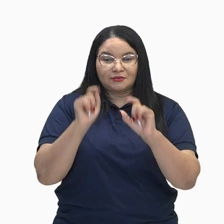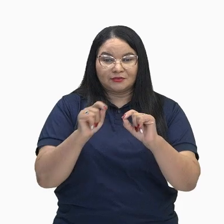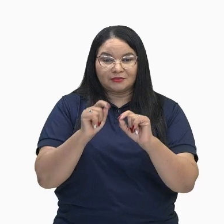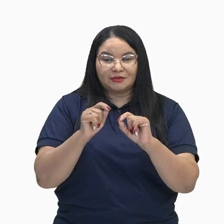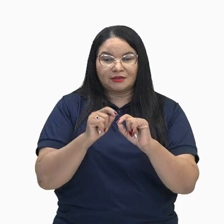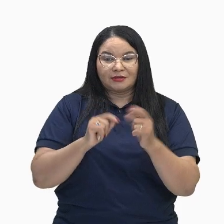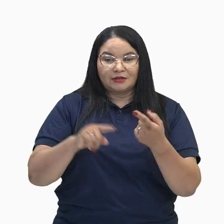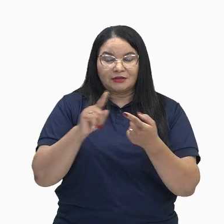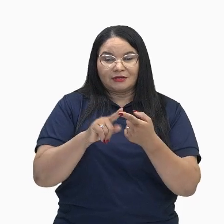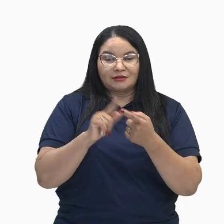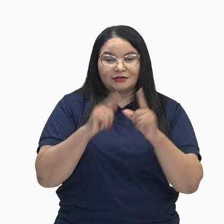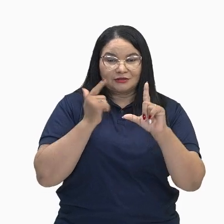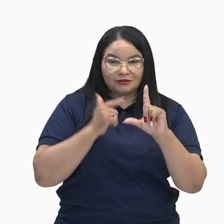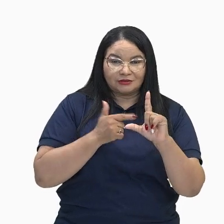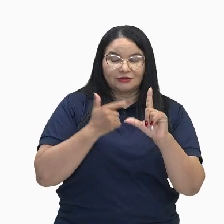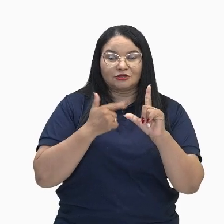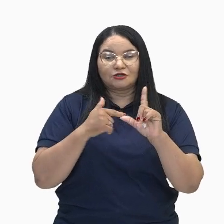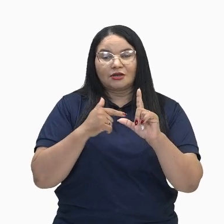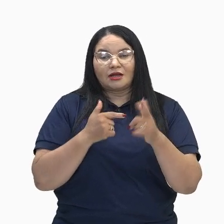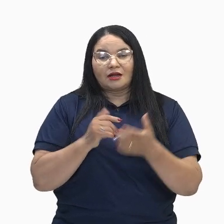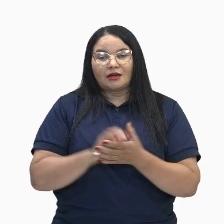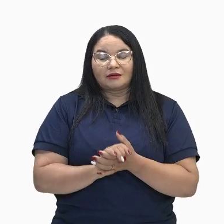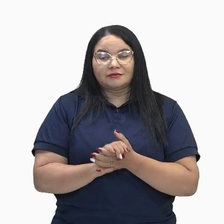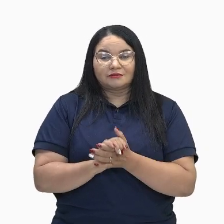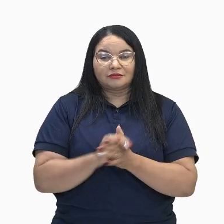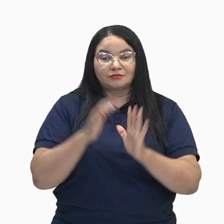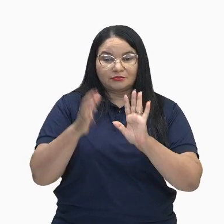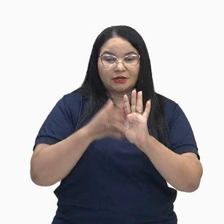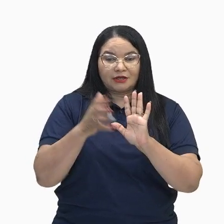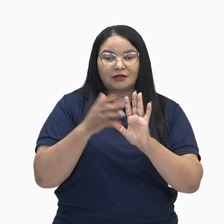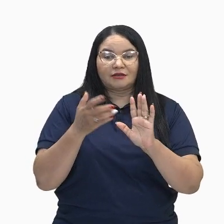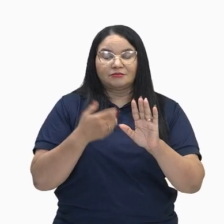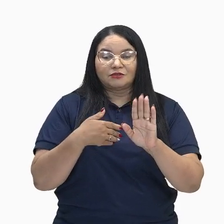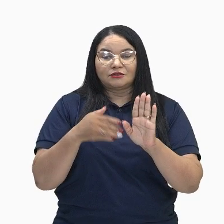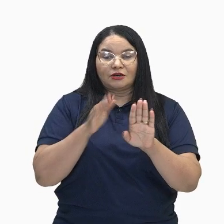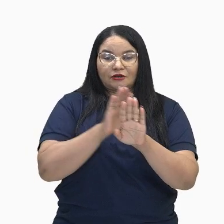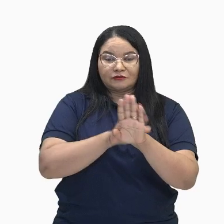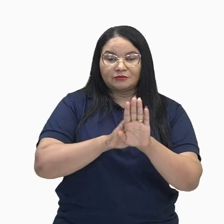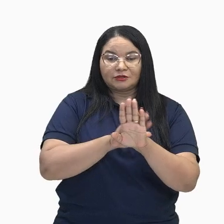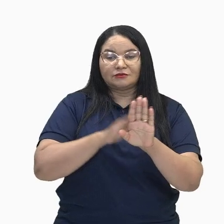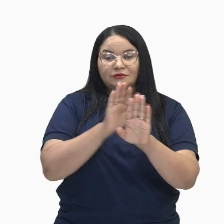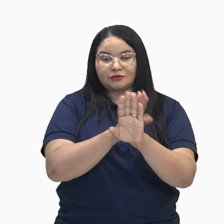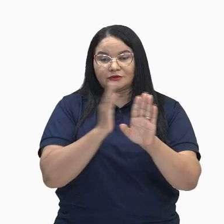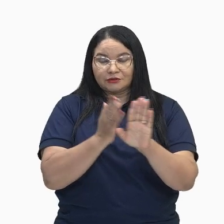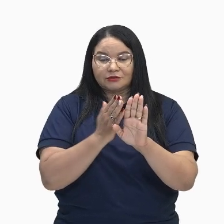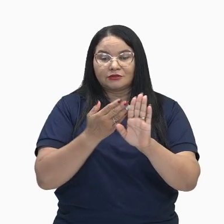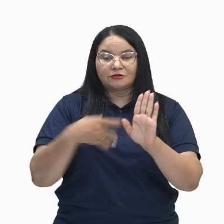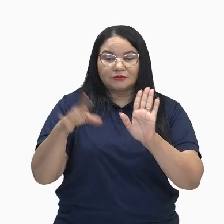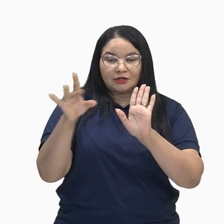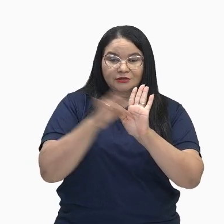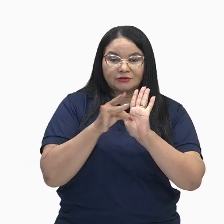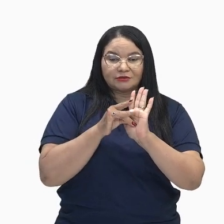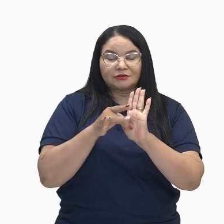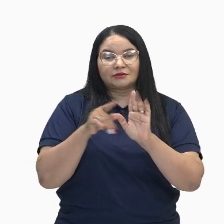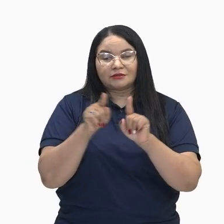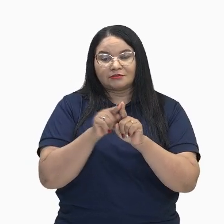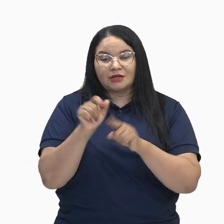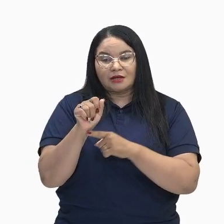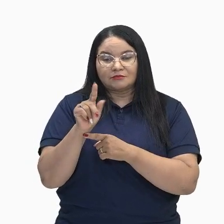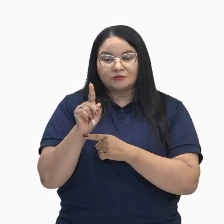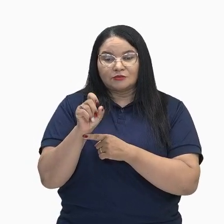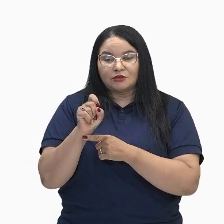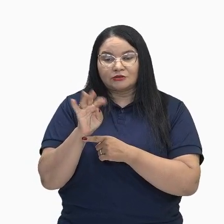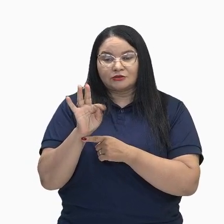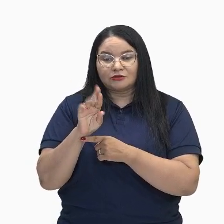a ironia, a hipérbole, o eufemismo, a antítese, o paradoxo, a personificação e o apóstrofe. E nós temos